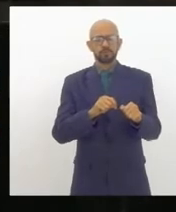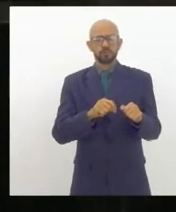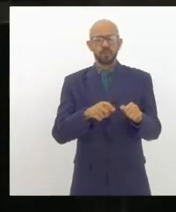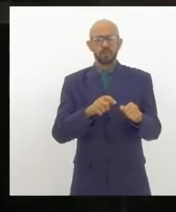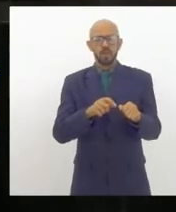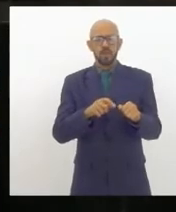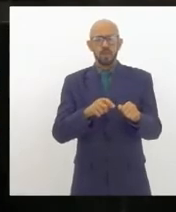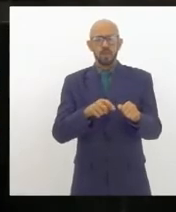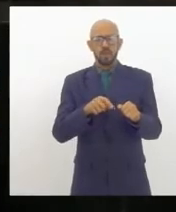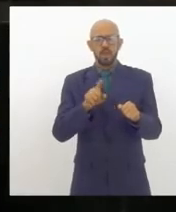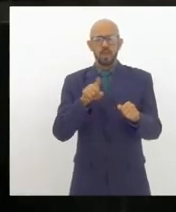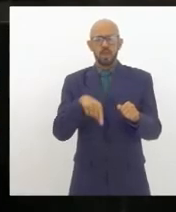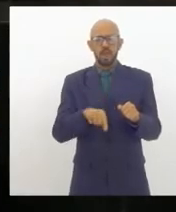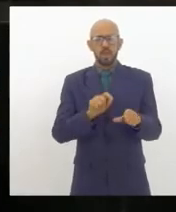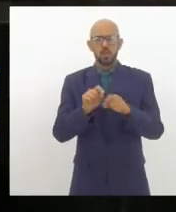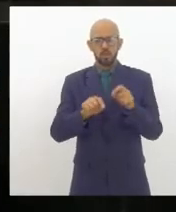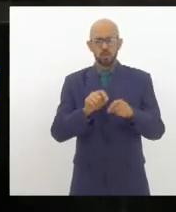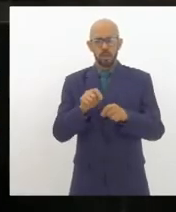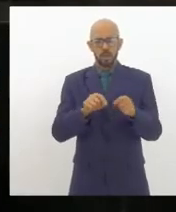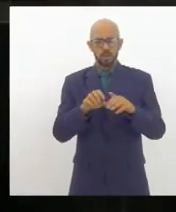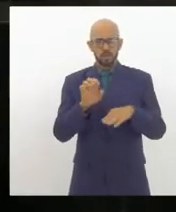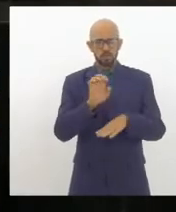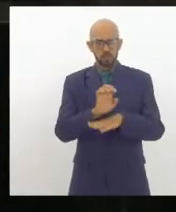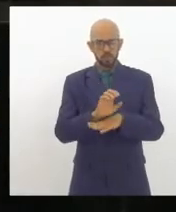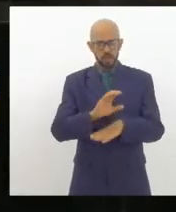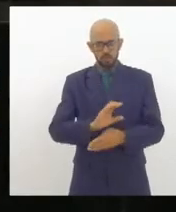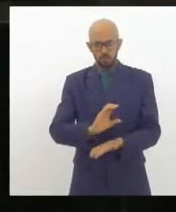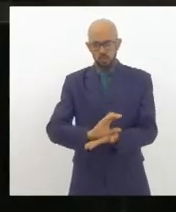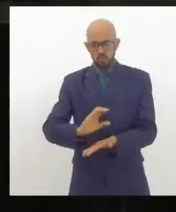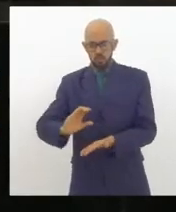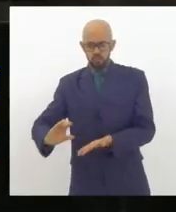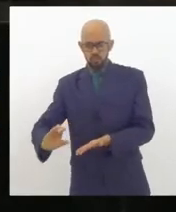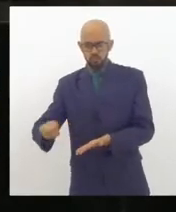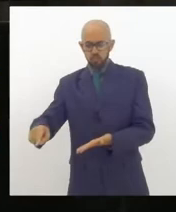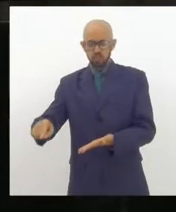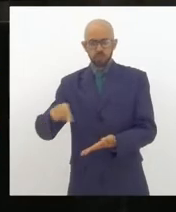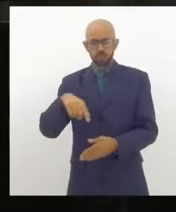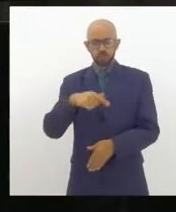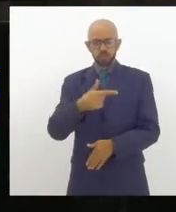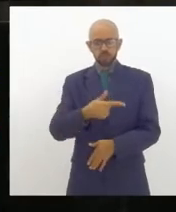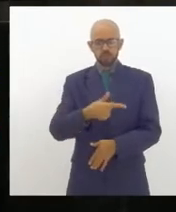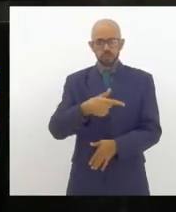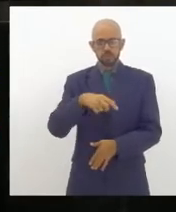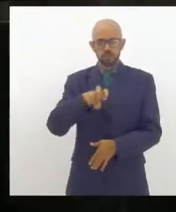prevê o Estado fazer um ressarcimento à Supervia de